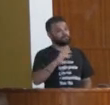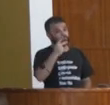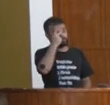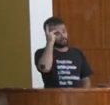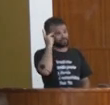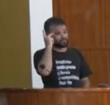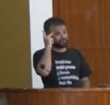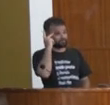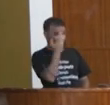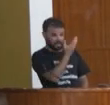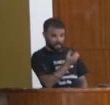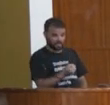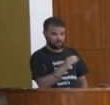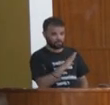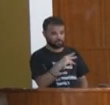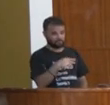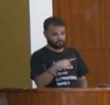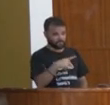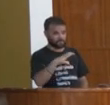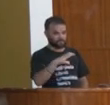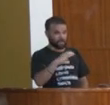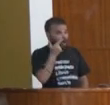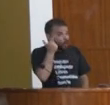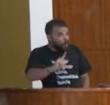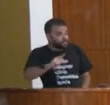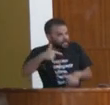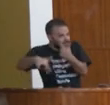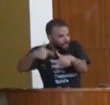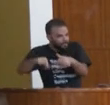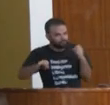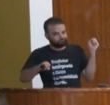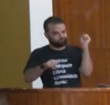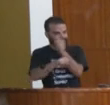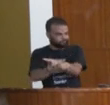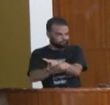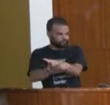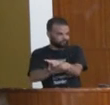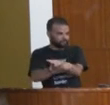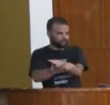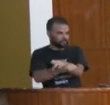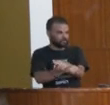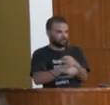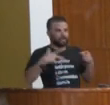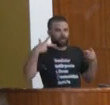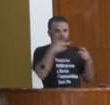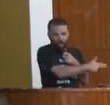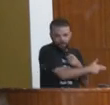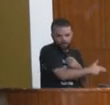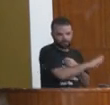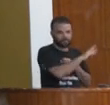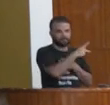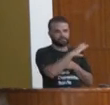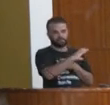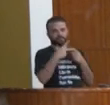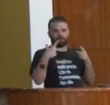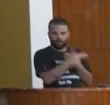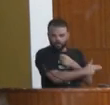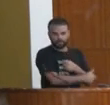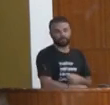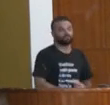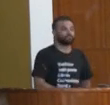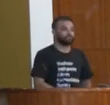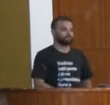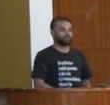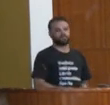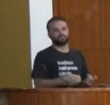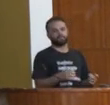o BPC, ela consegue um emprego, o BPC ele é suspenso, né, e ela